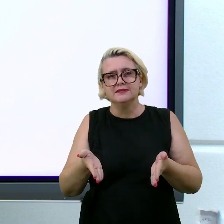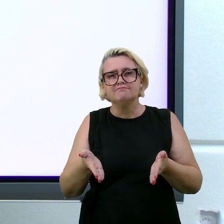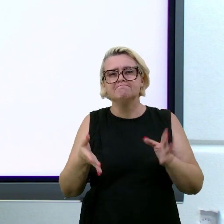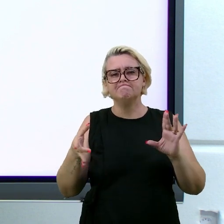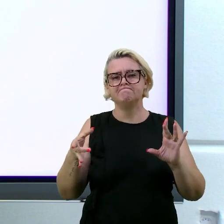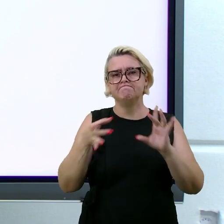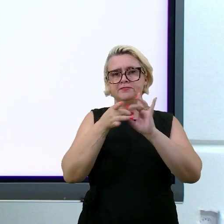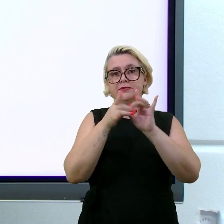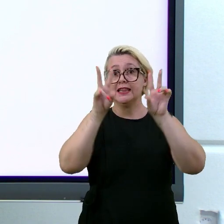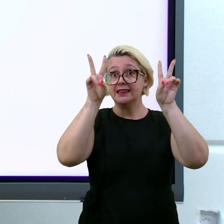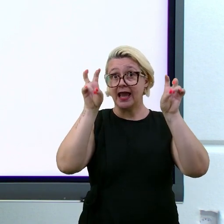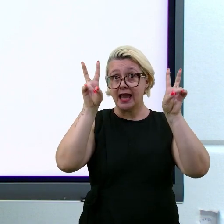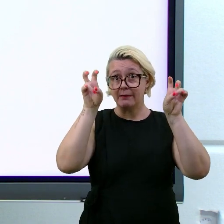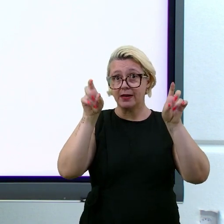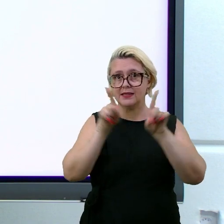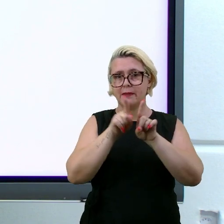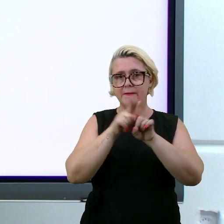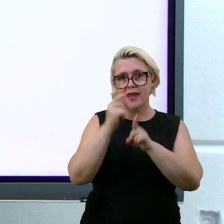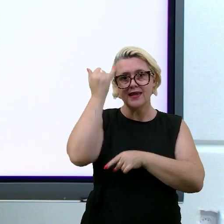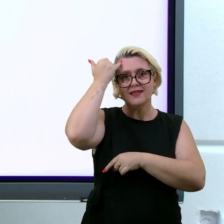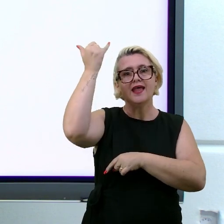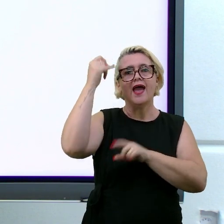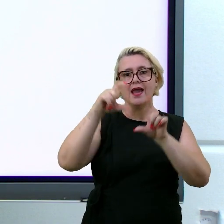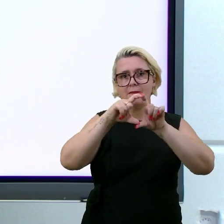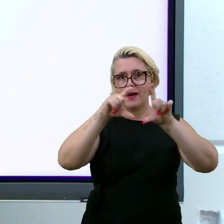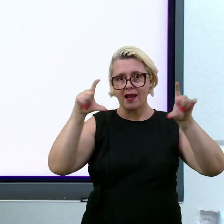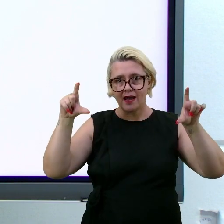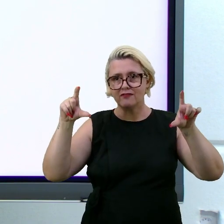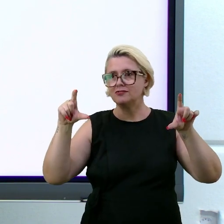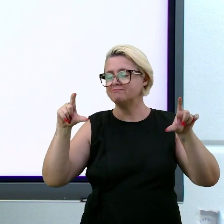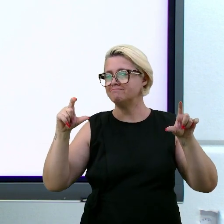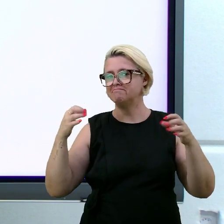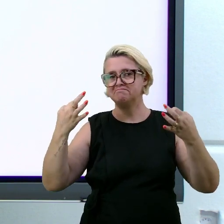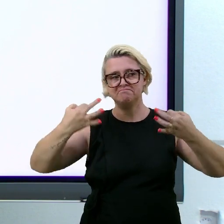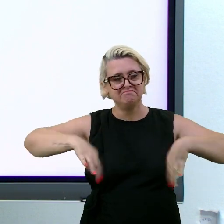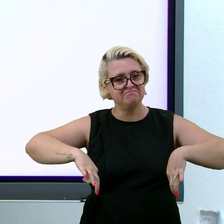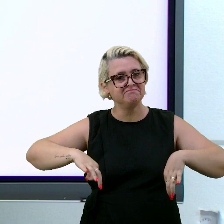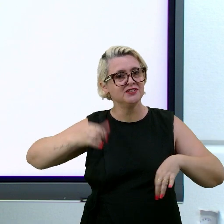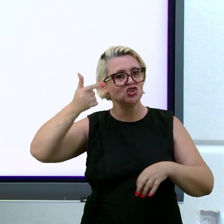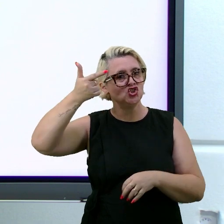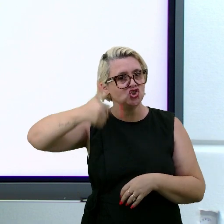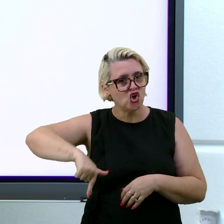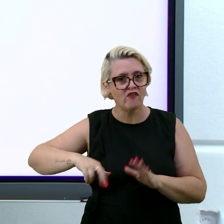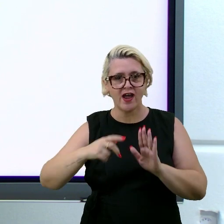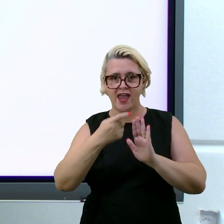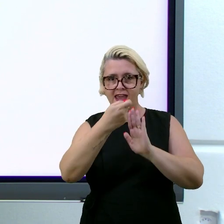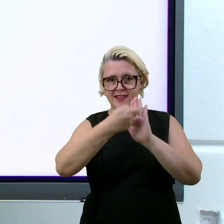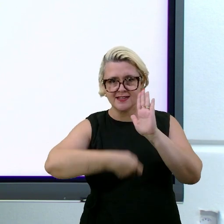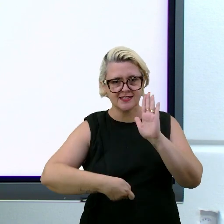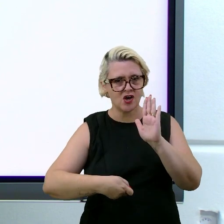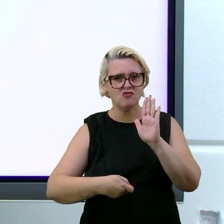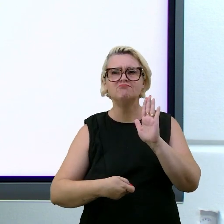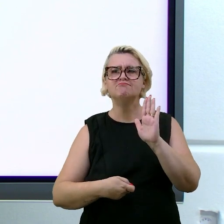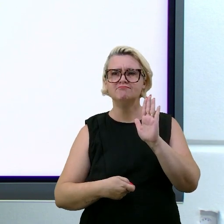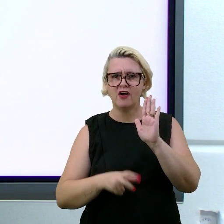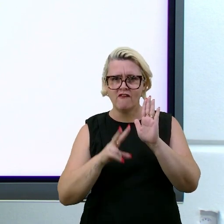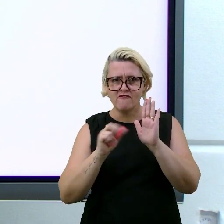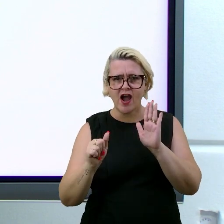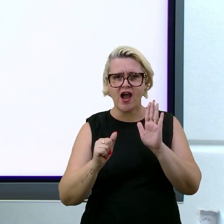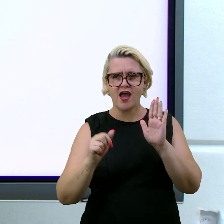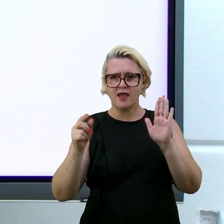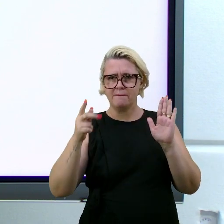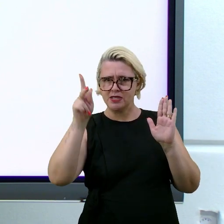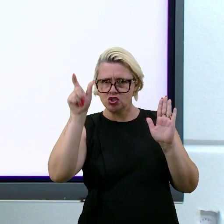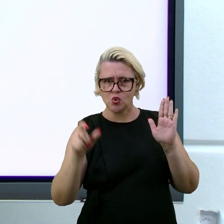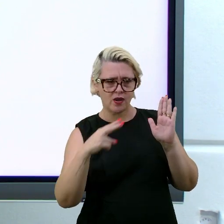linkar bem com o meu tema e com a ideia do parágrafo, novamente a redação ela é bem avaliada